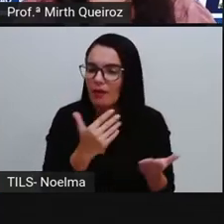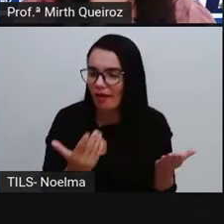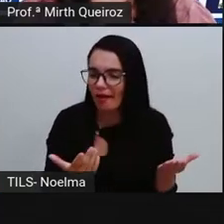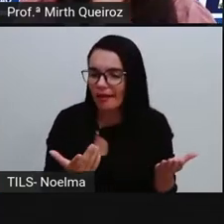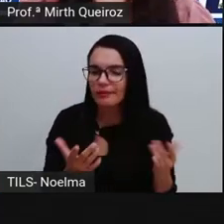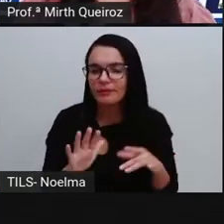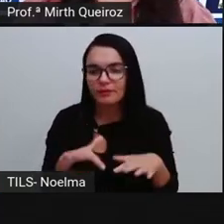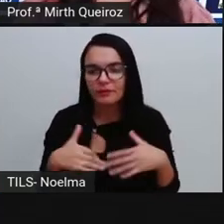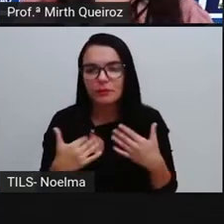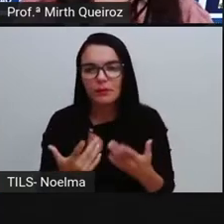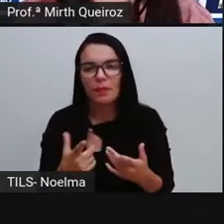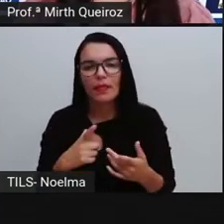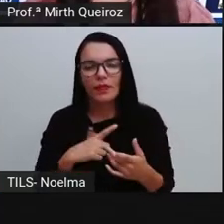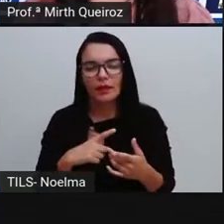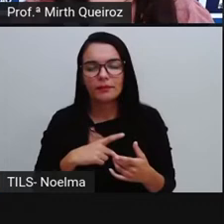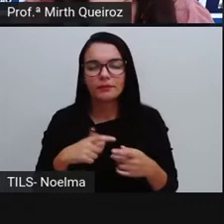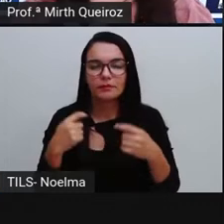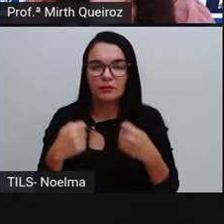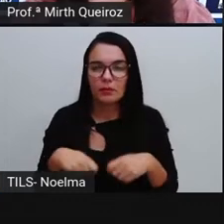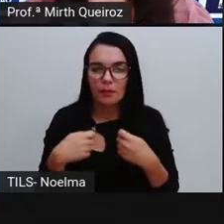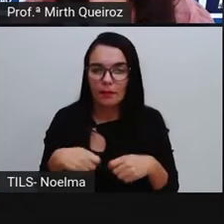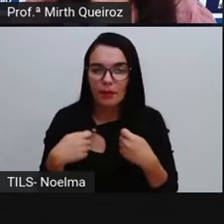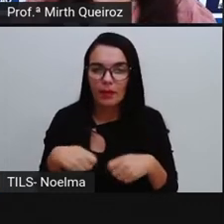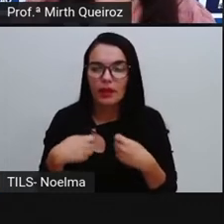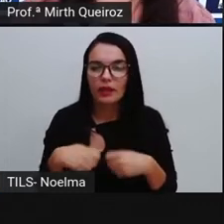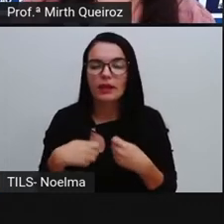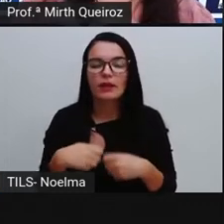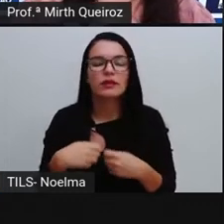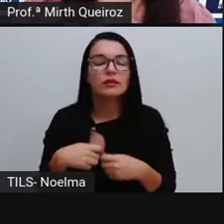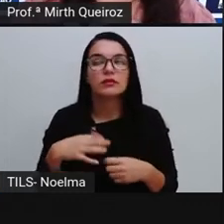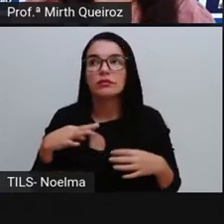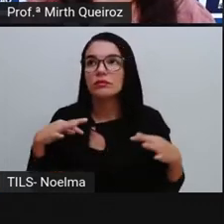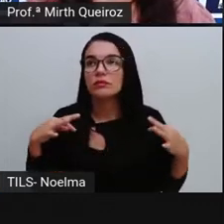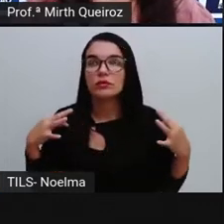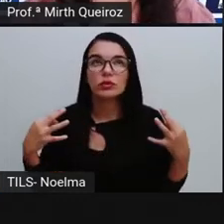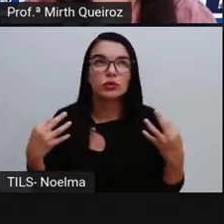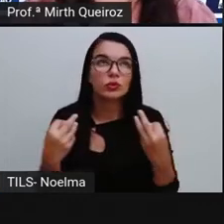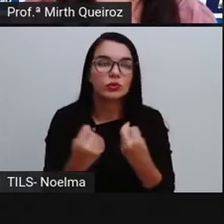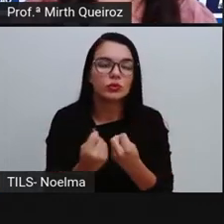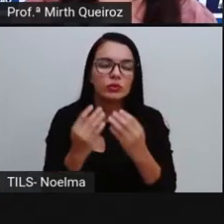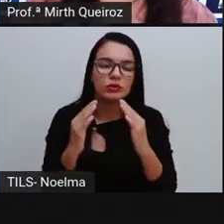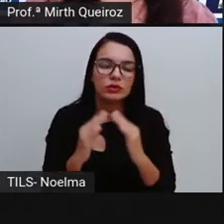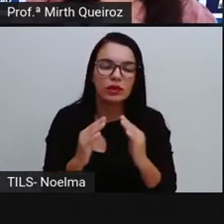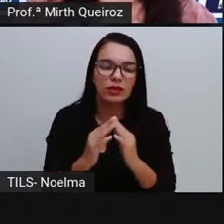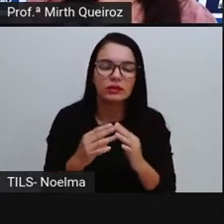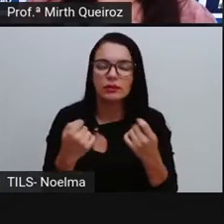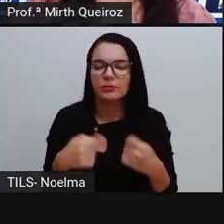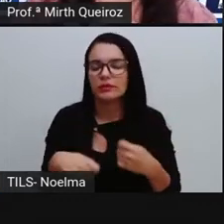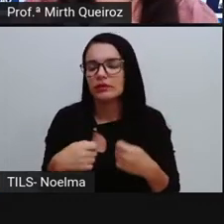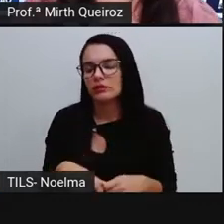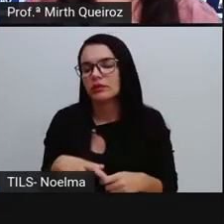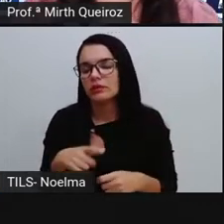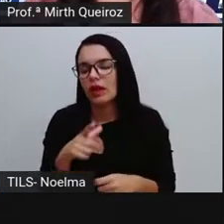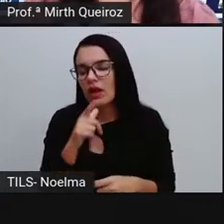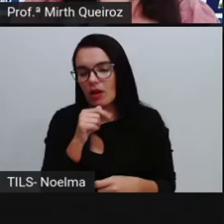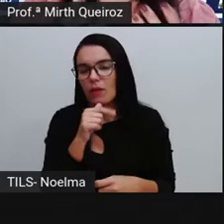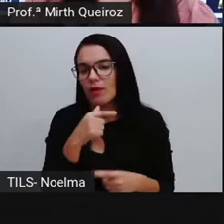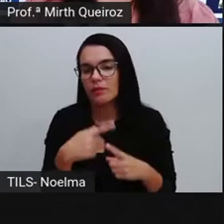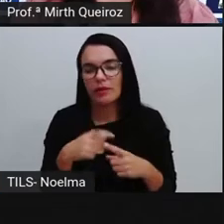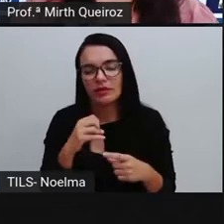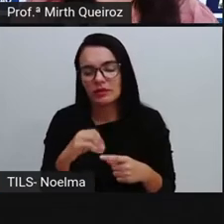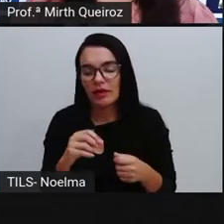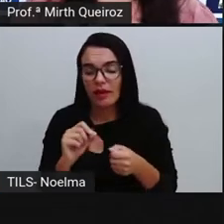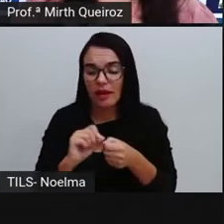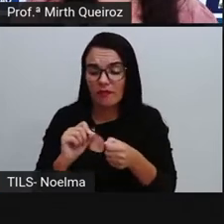certa forma, tem a necessidade da água. Você vai lavar uma roupa, você vai lavar uma louça, você vai preparar uma comida, você também